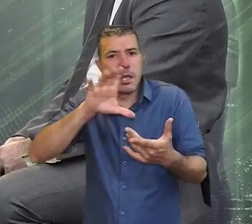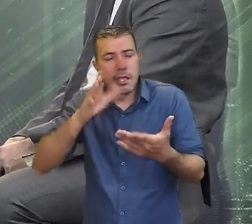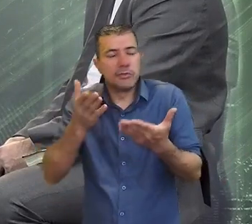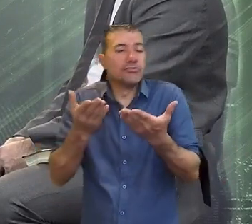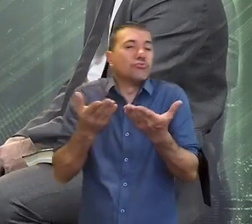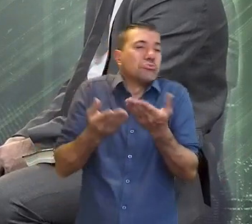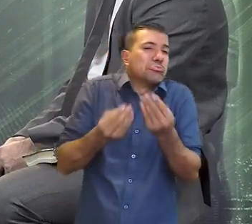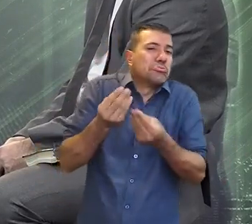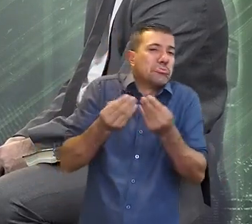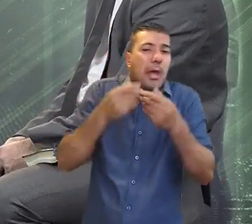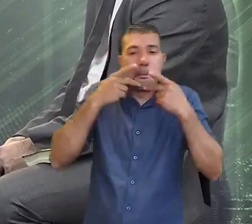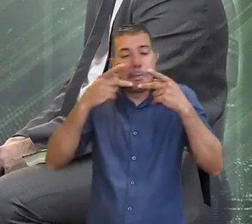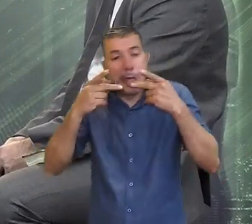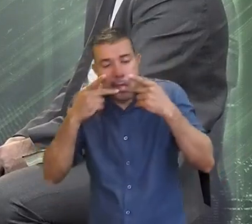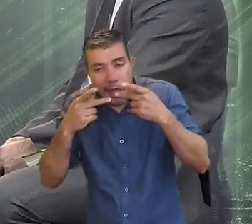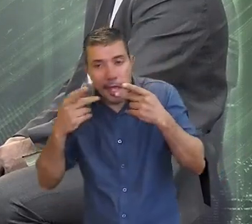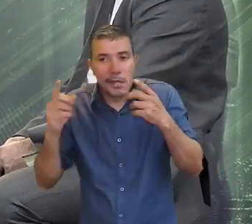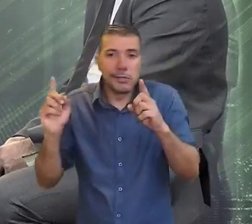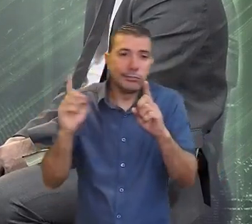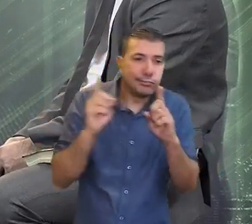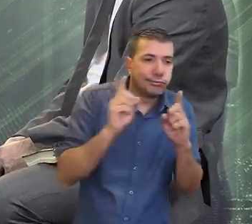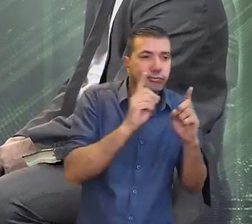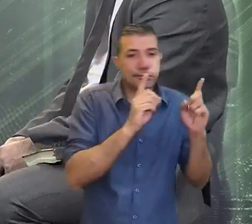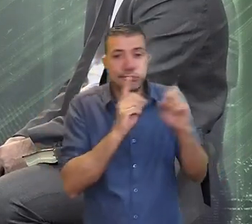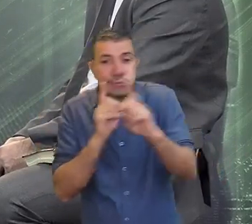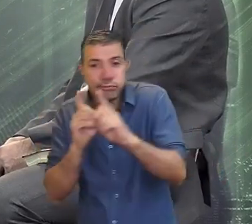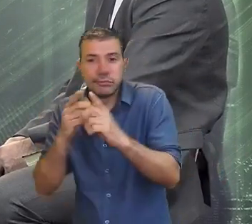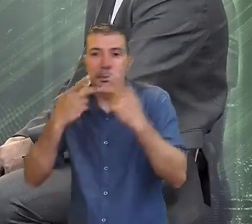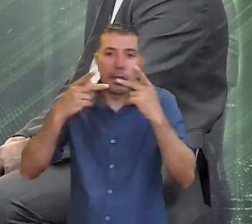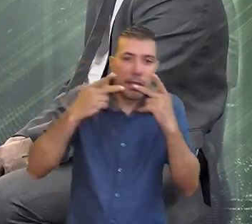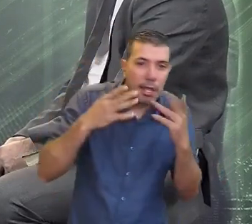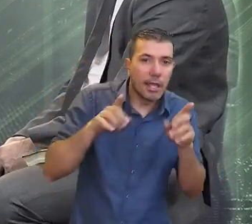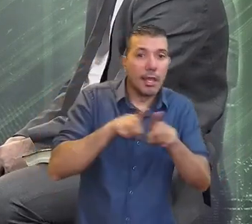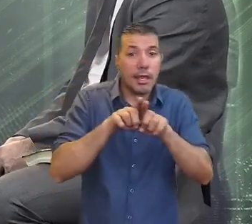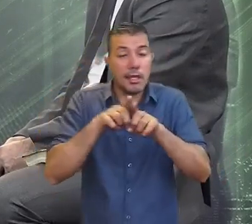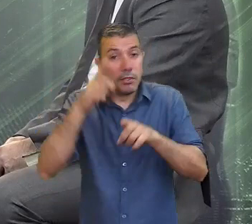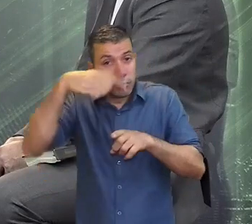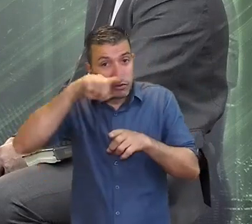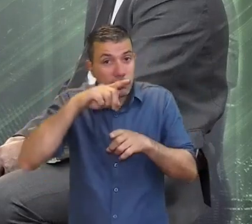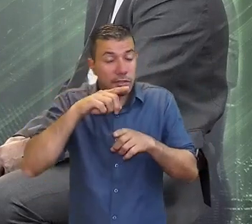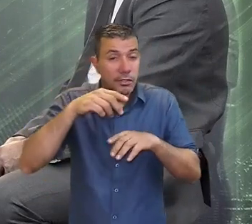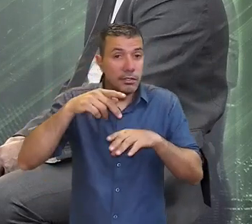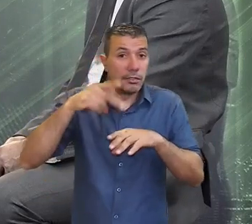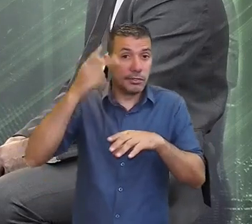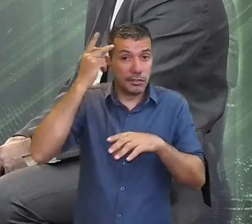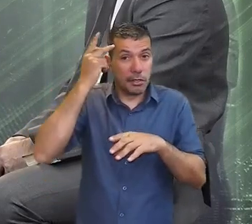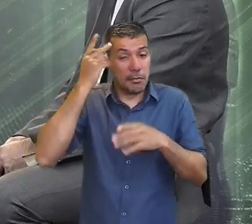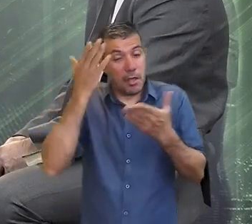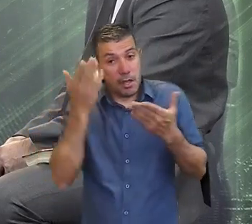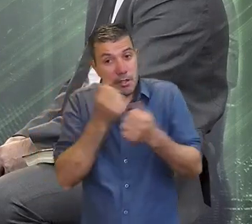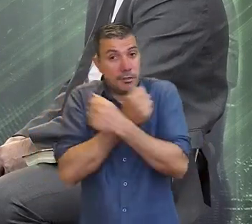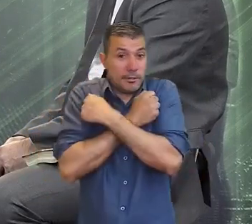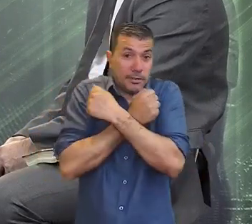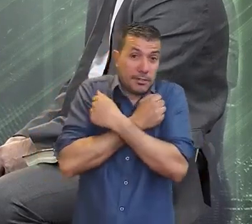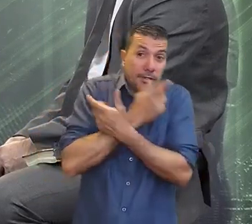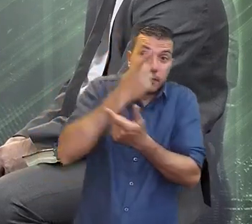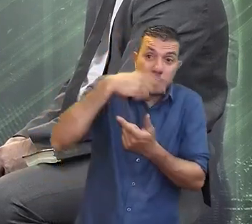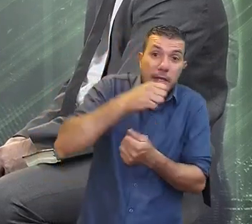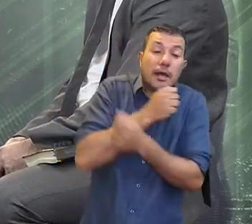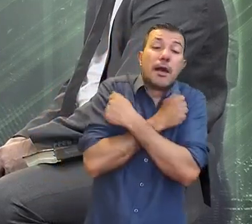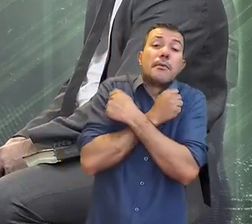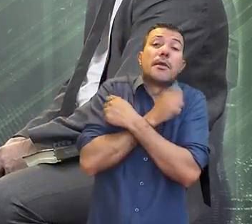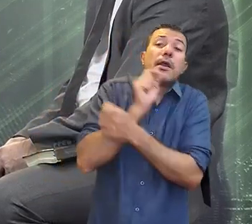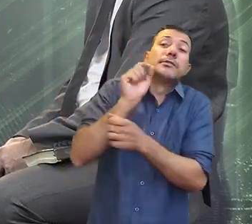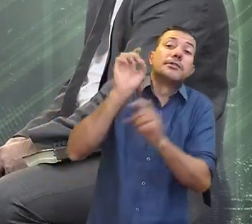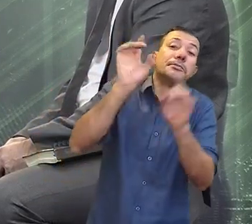de estar pregando, passando. Mas como você mandou um abraço para fora de São Paulo, não poderia deixar também mandar um